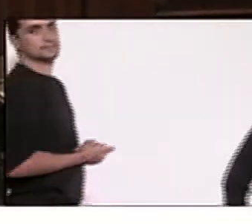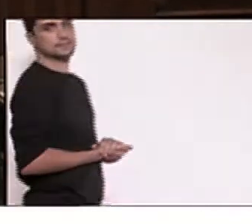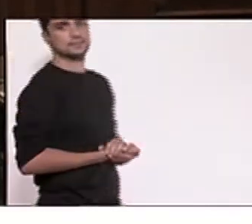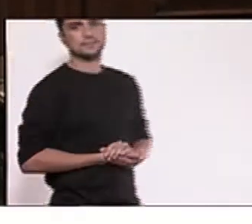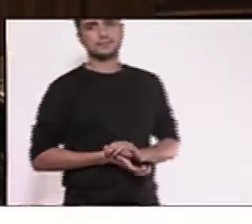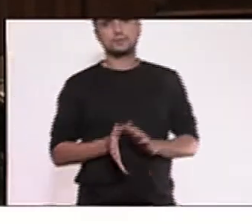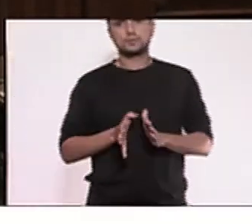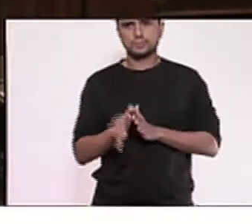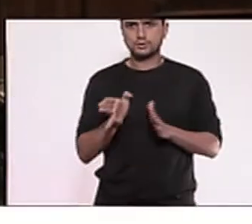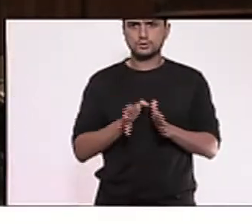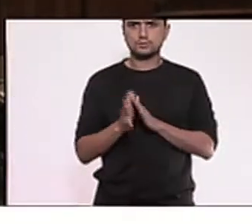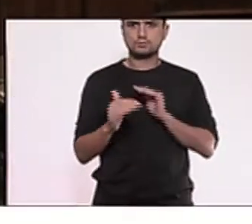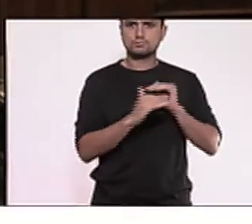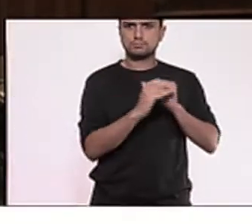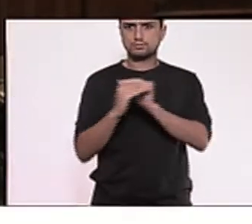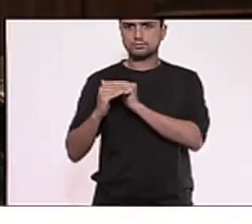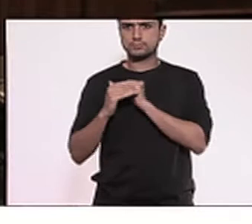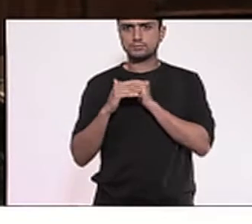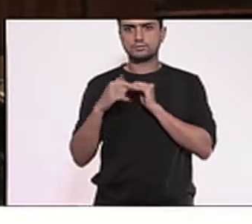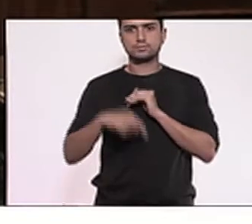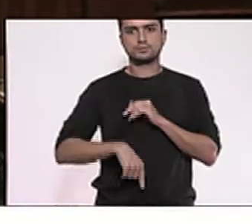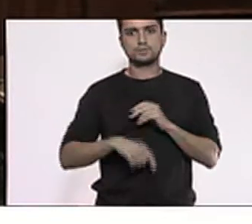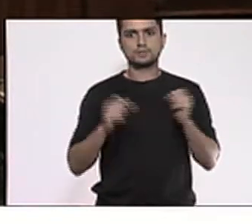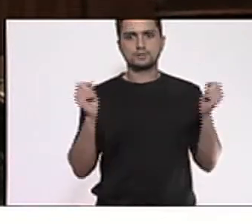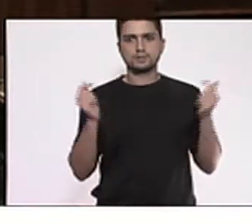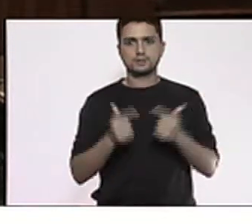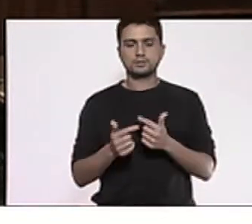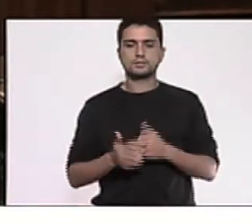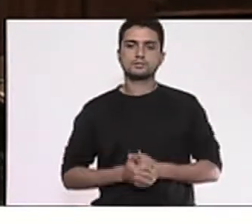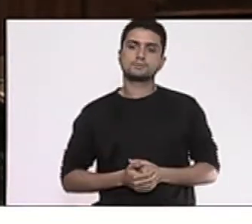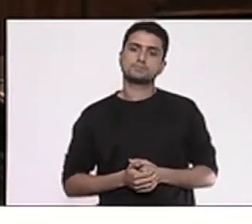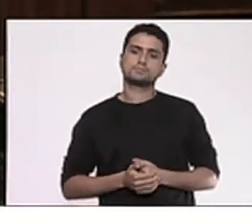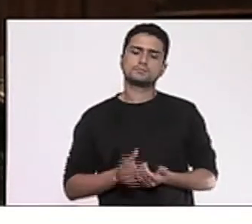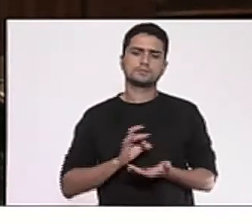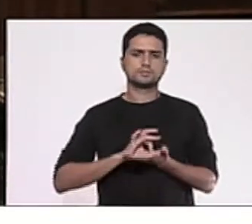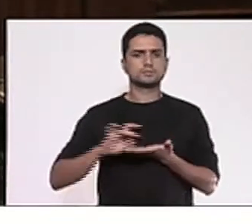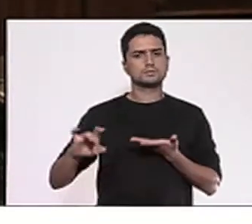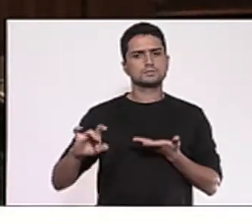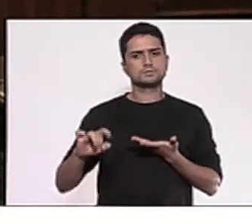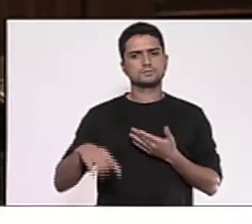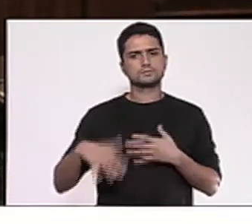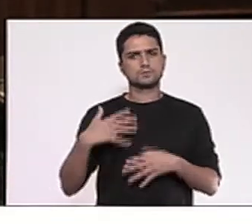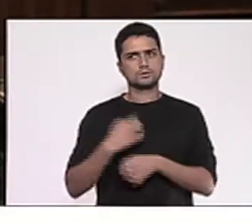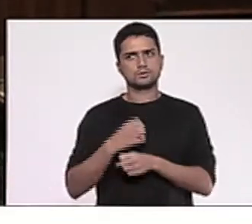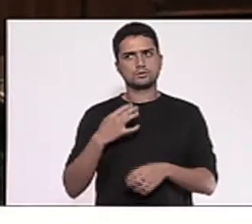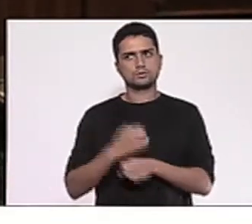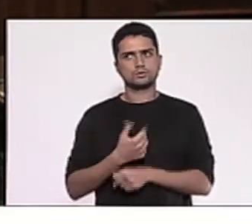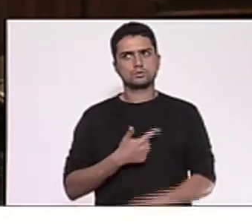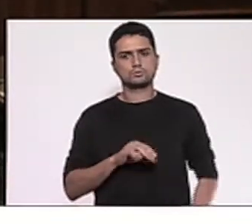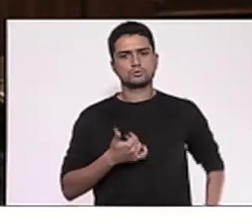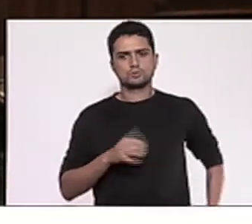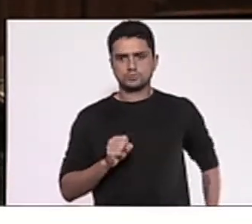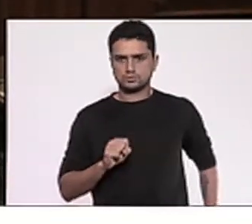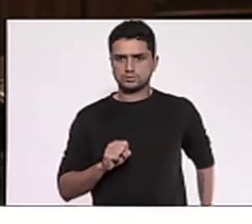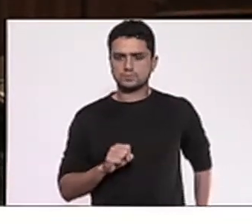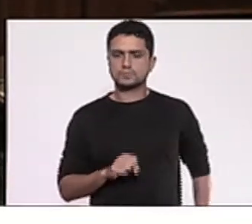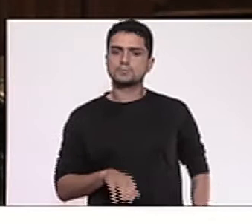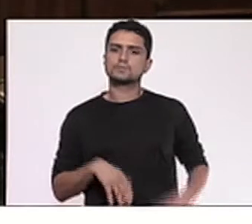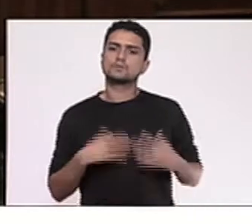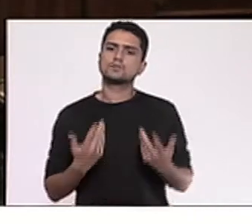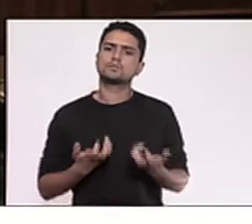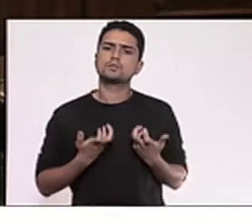recomendou por unanimidade a esta Casa a rejeição dessas contas de 2018.